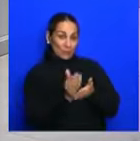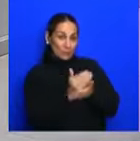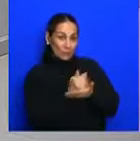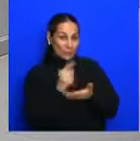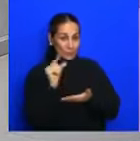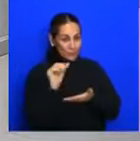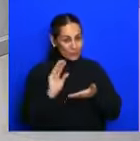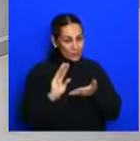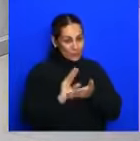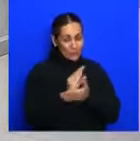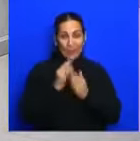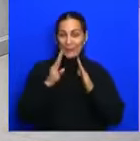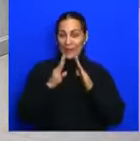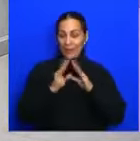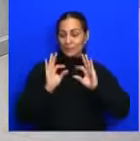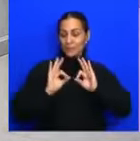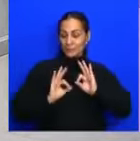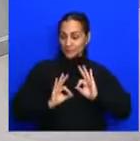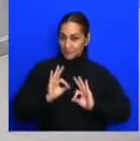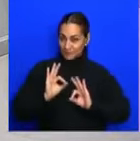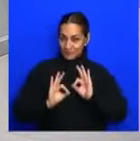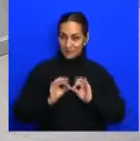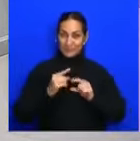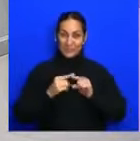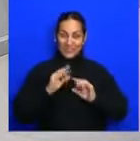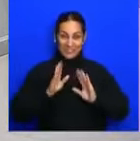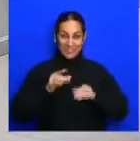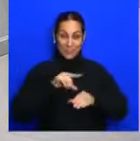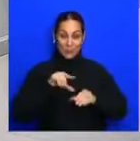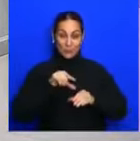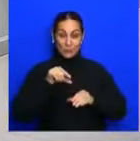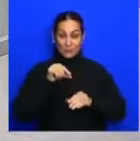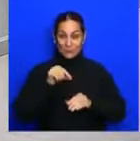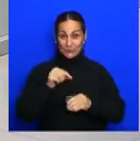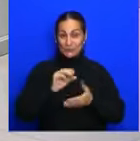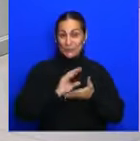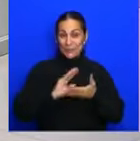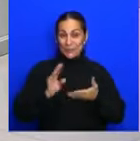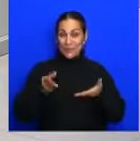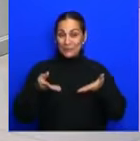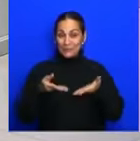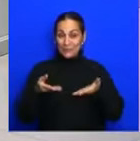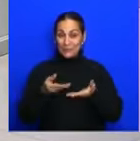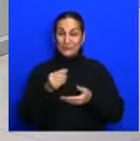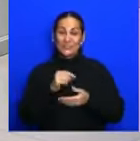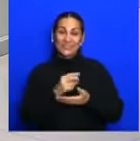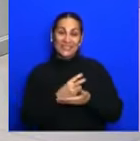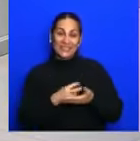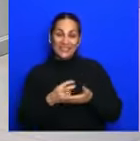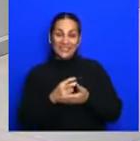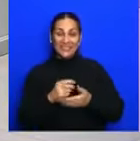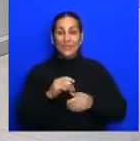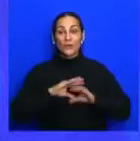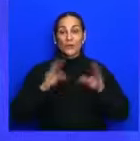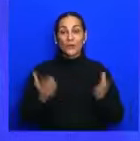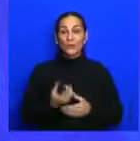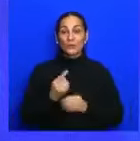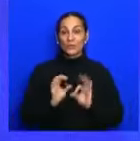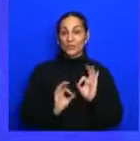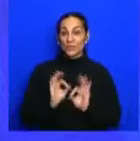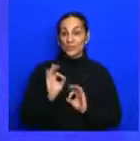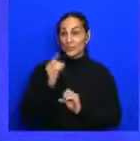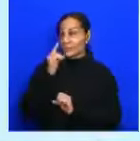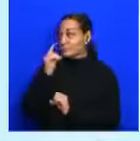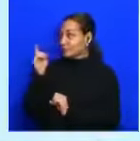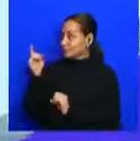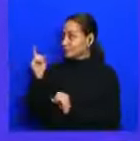casa. Então já se prepara aí na torcida, porque já já você vai conhecer os números premiados da Quina de hoje. Nosso Globo número 1 já está aqui